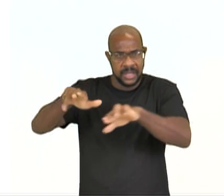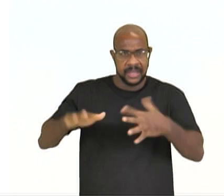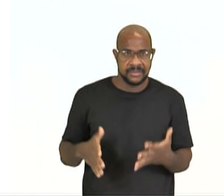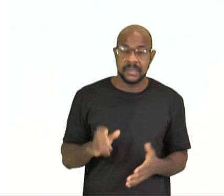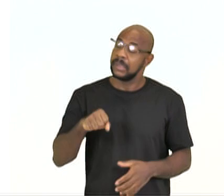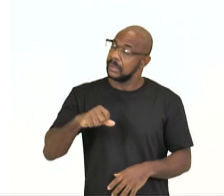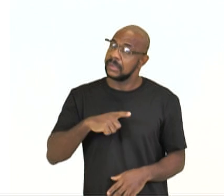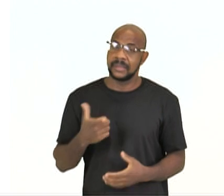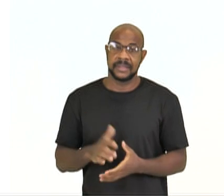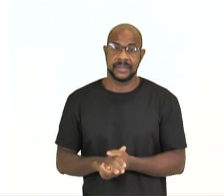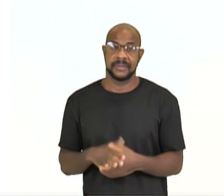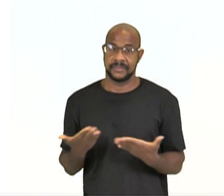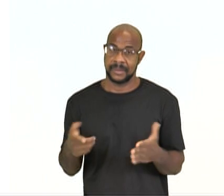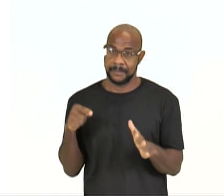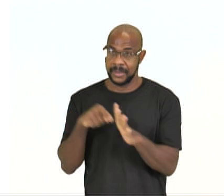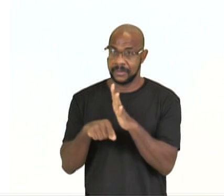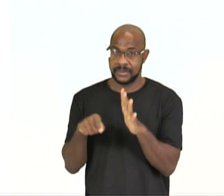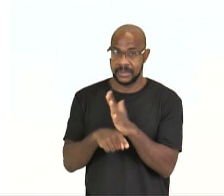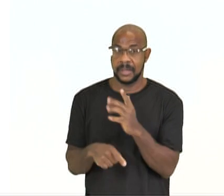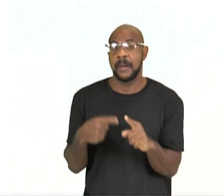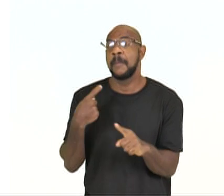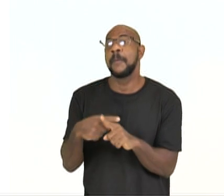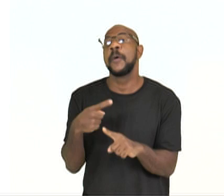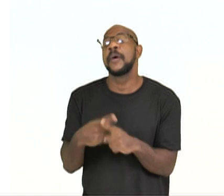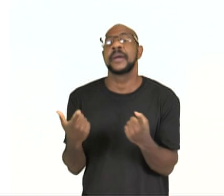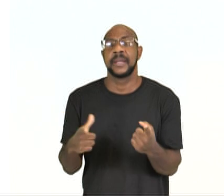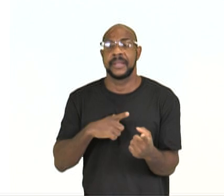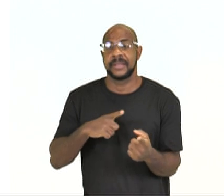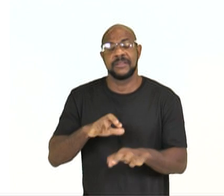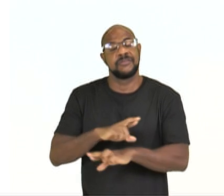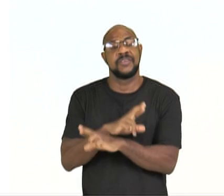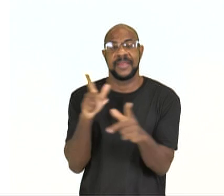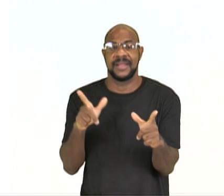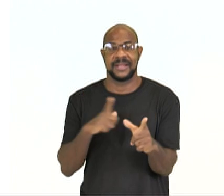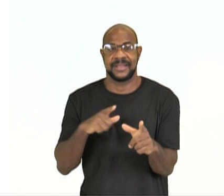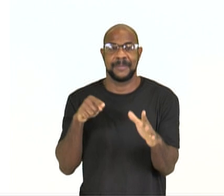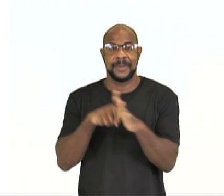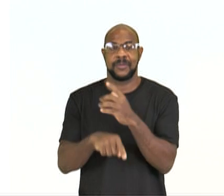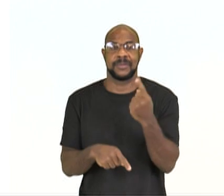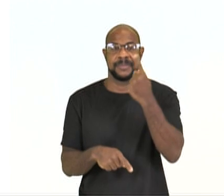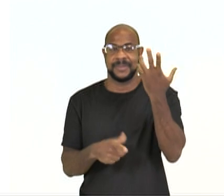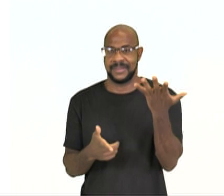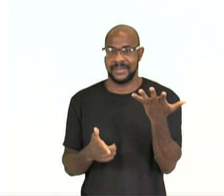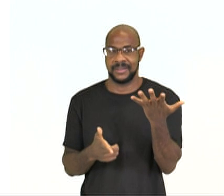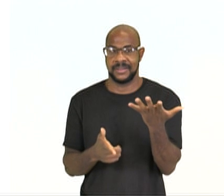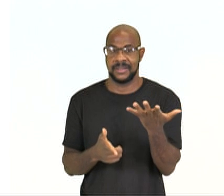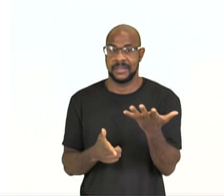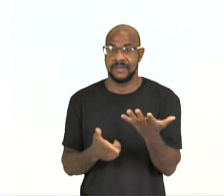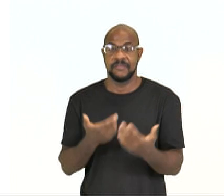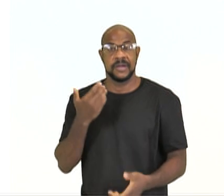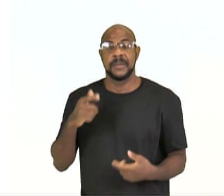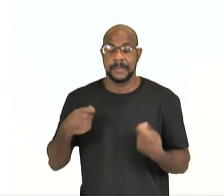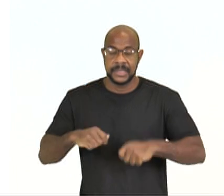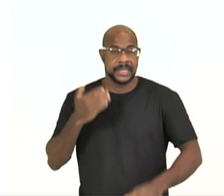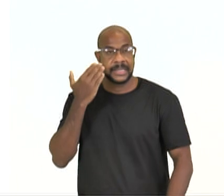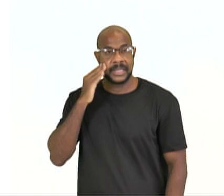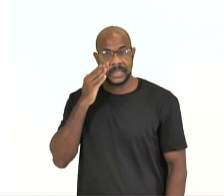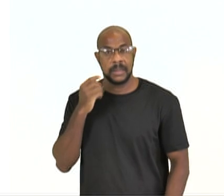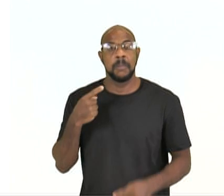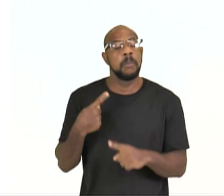aqui, que estou perguntando, por que há essas diferenças? Vamos entender por que, que